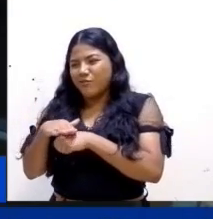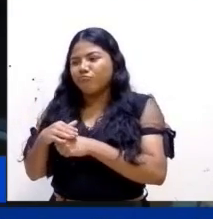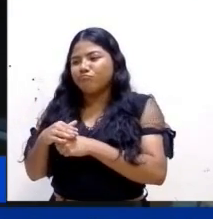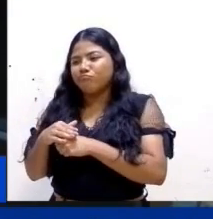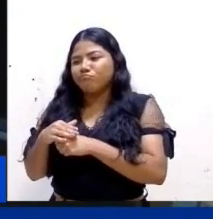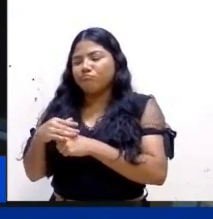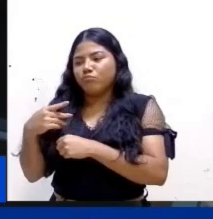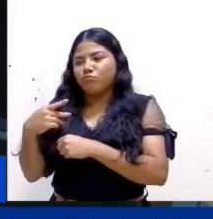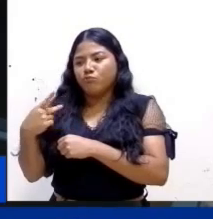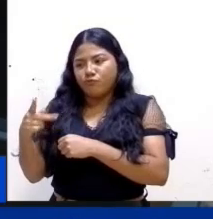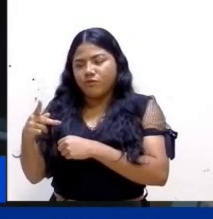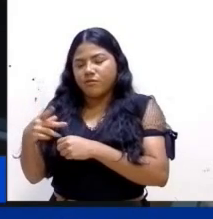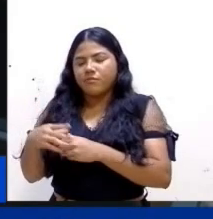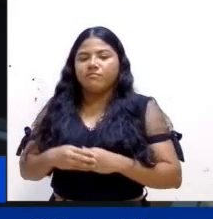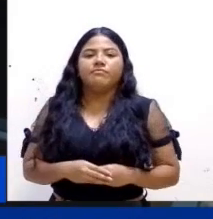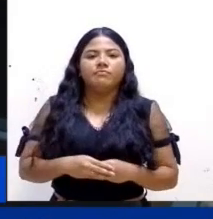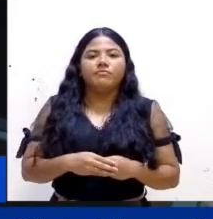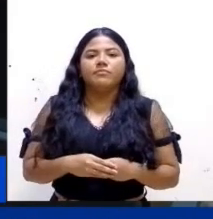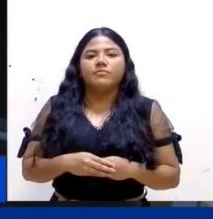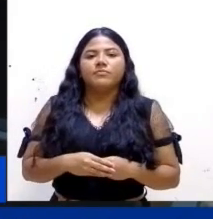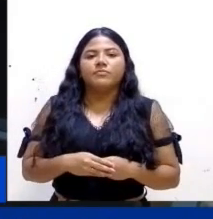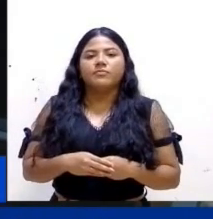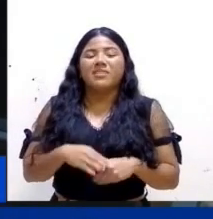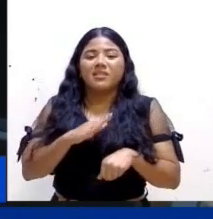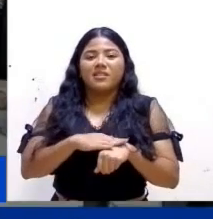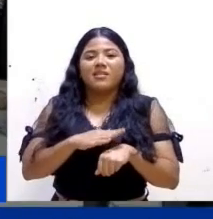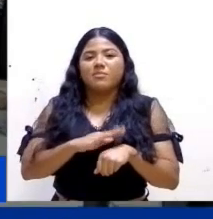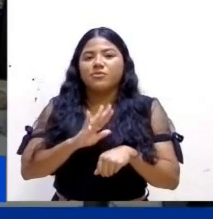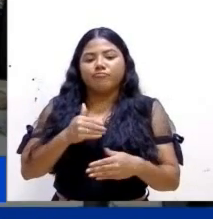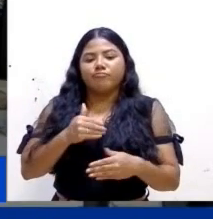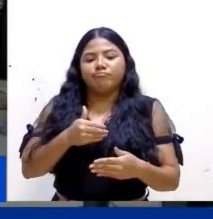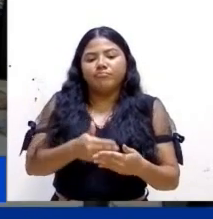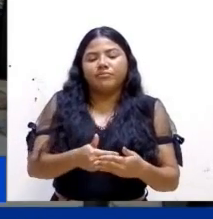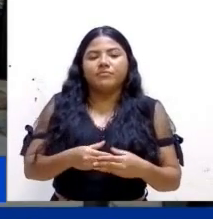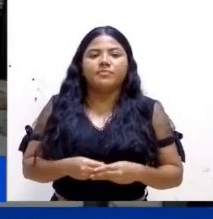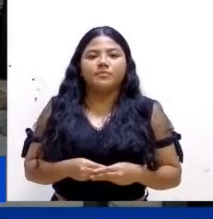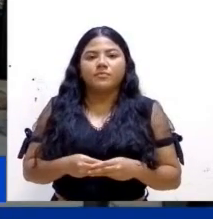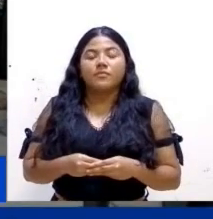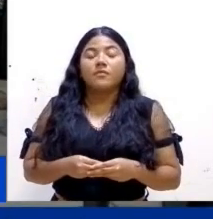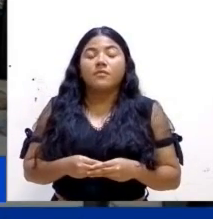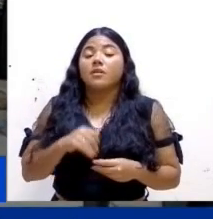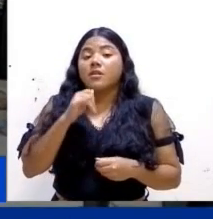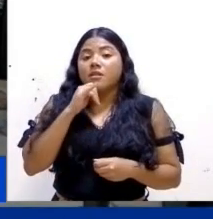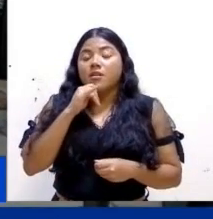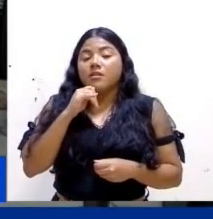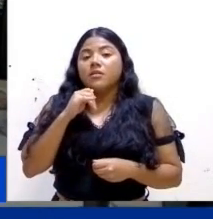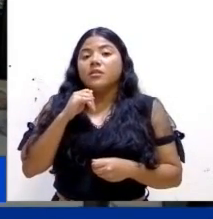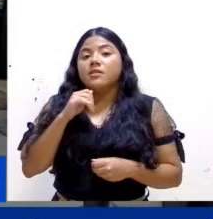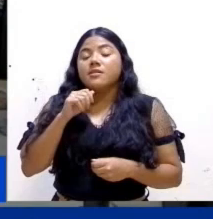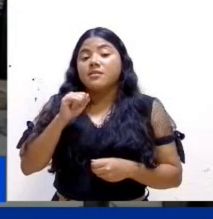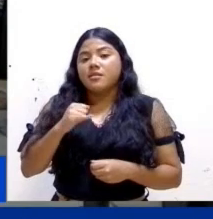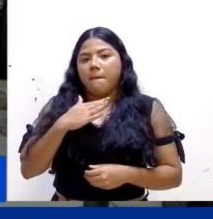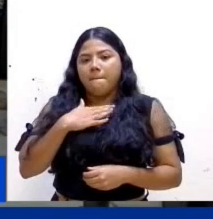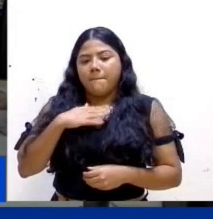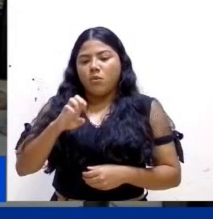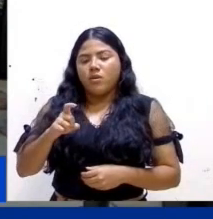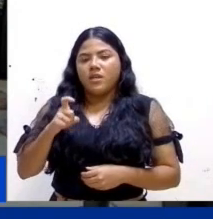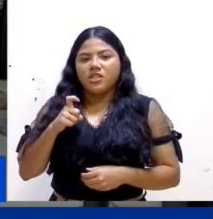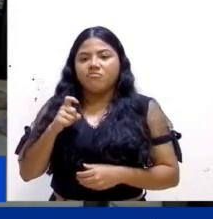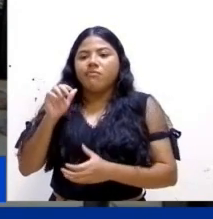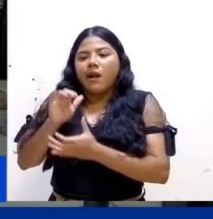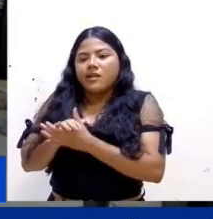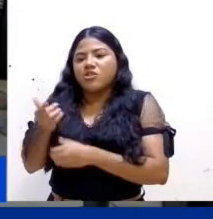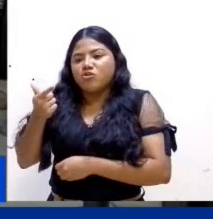está correndo aqui. Vamos lá. Se o ex-cônjuge casar novamente, ele perde direito à pensão? Sim. E o